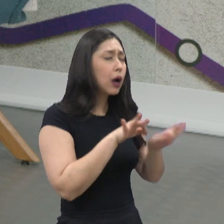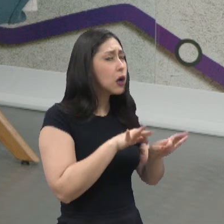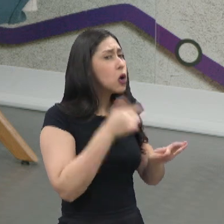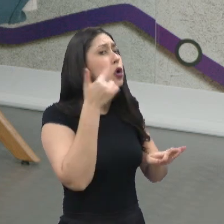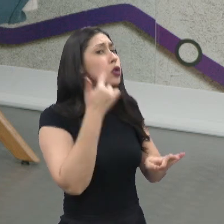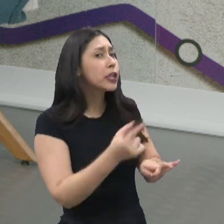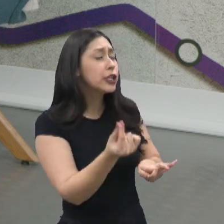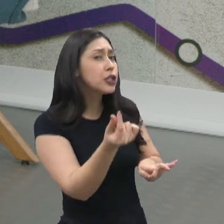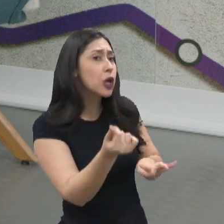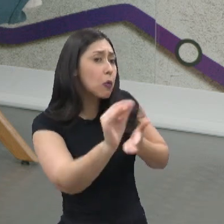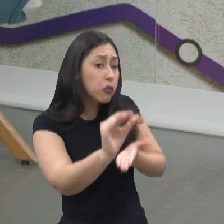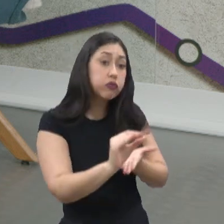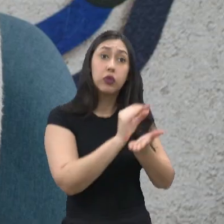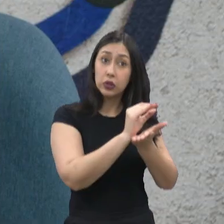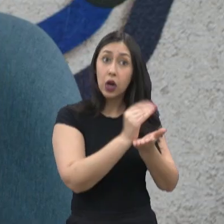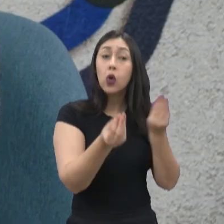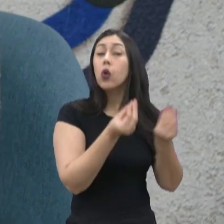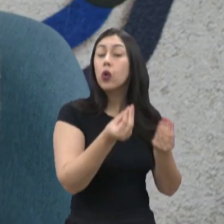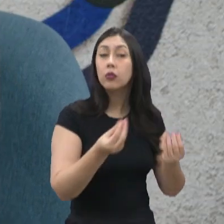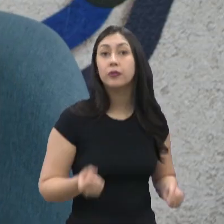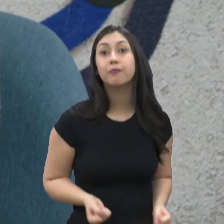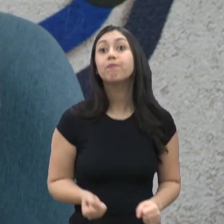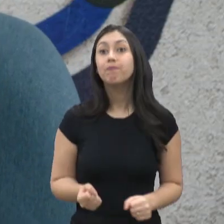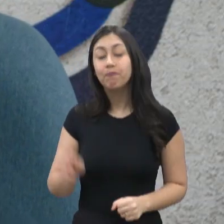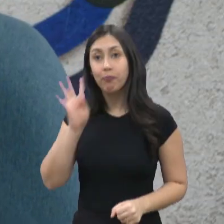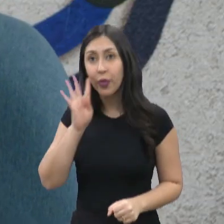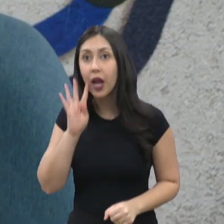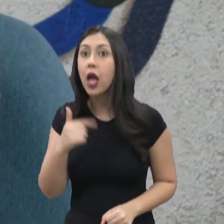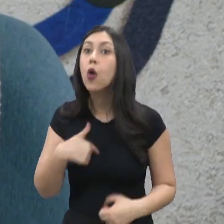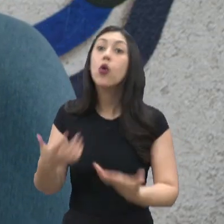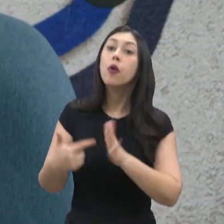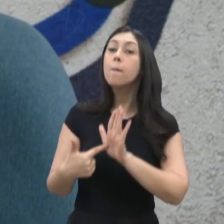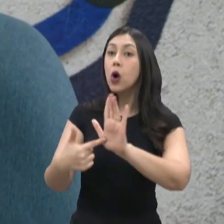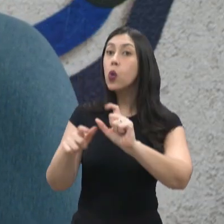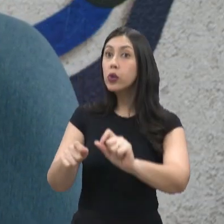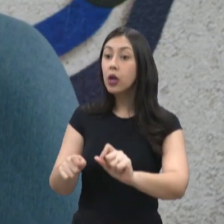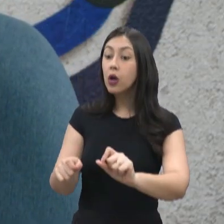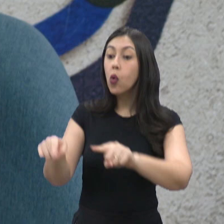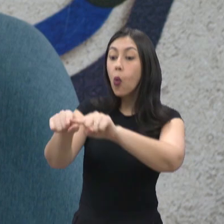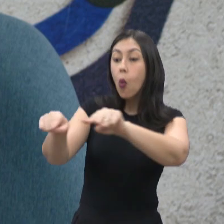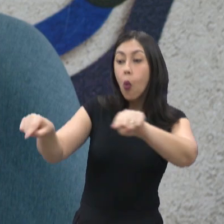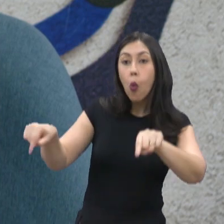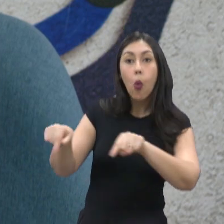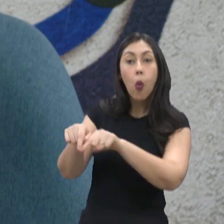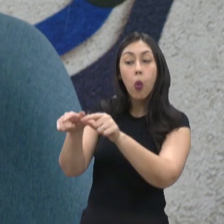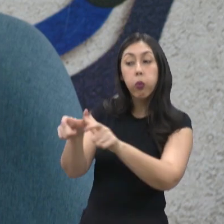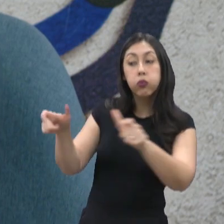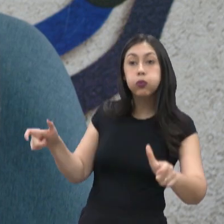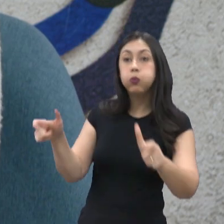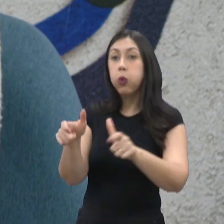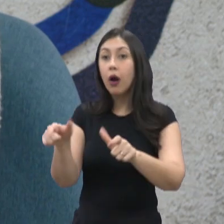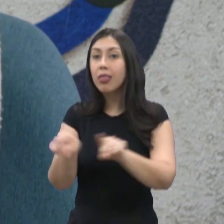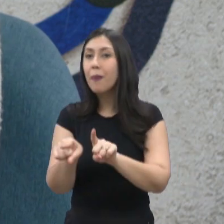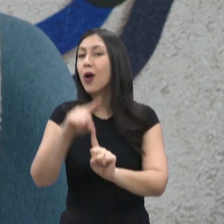quanto tempo, mais ou menos? Legal. É bacana destacar que o tamanho da academia e o formato da modalidade que você atuar,